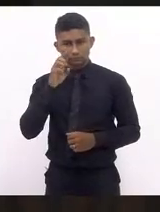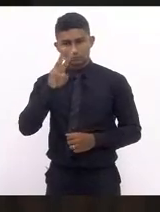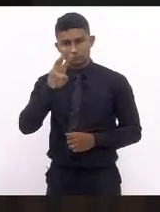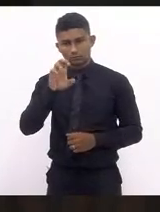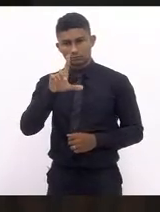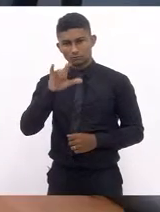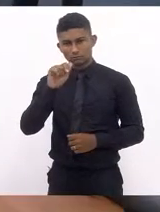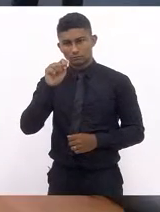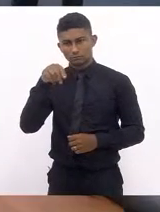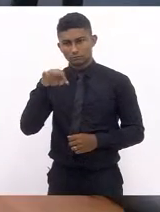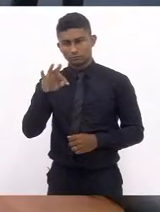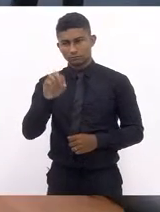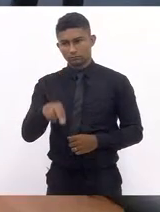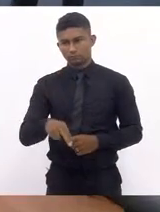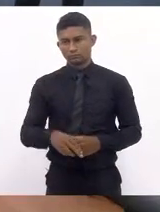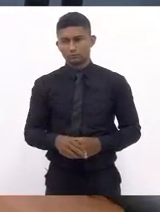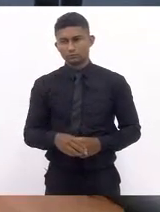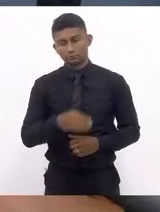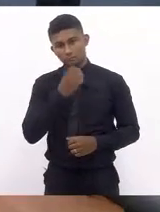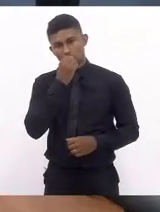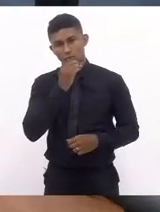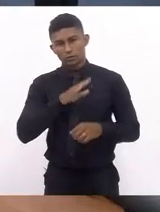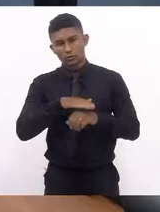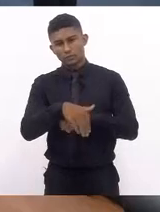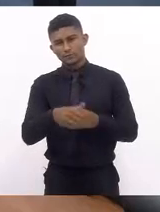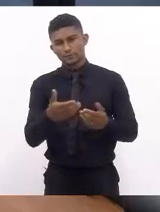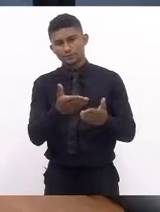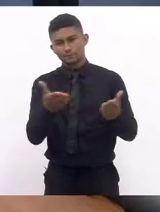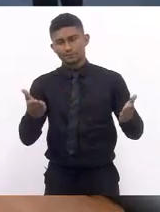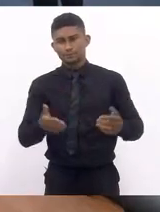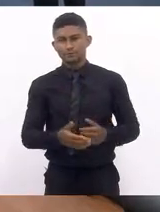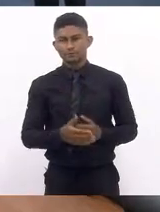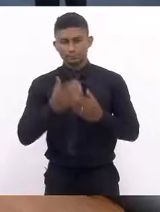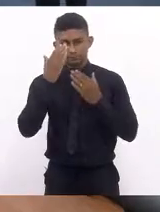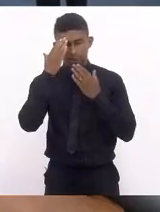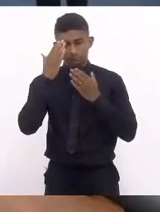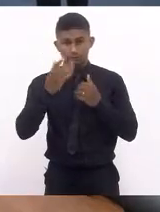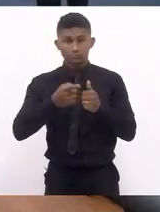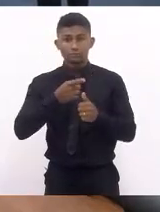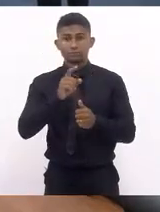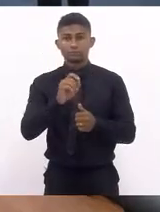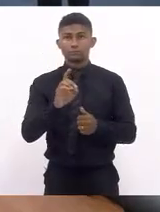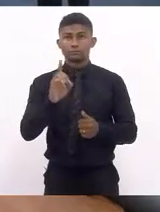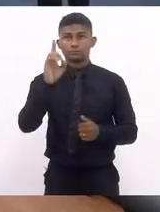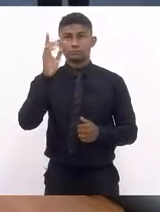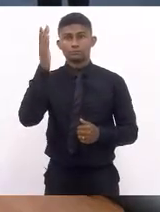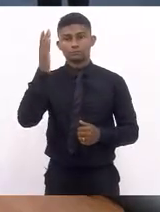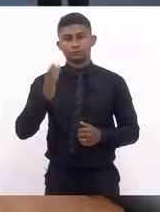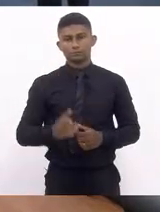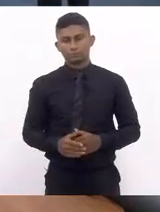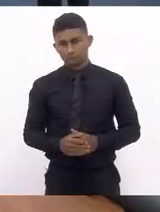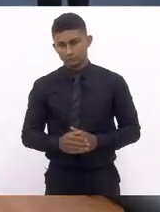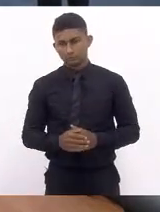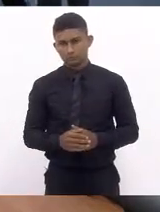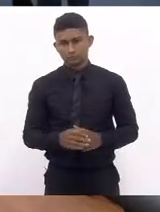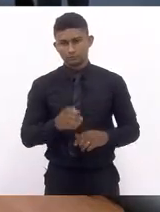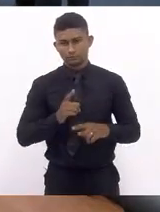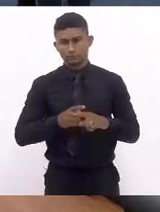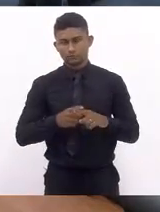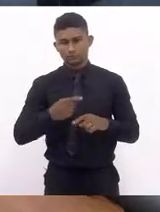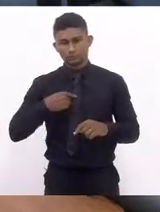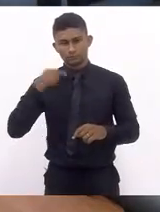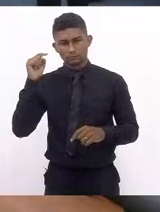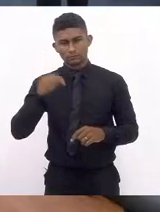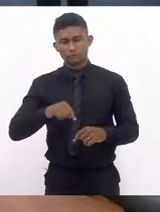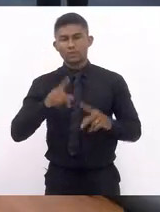boa noite presidente' Boa noite a todos agradecer a Deus em primeiro lugar por estar vivendo esse